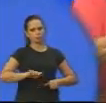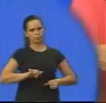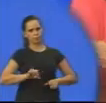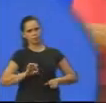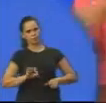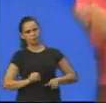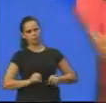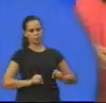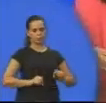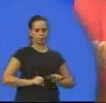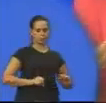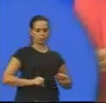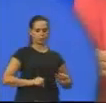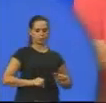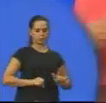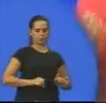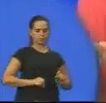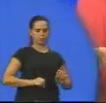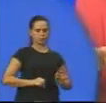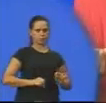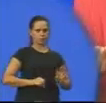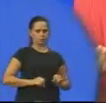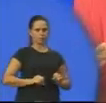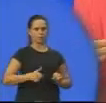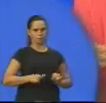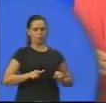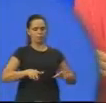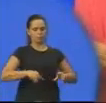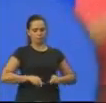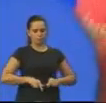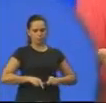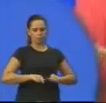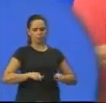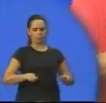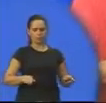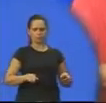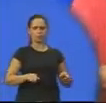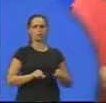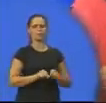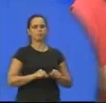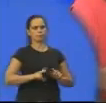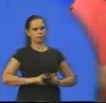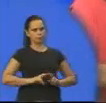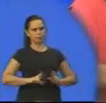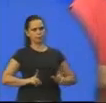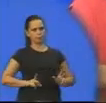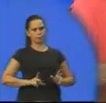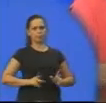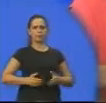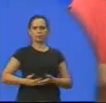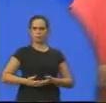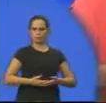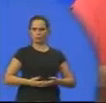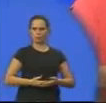ao mesmo tempo, outro óvulo com outro espermatozoide formando outro zigoto. Então,